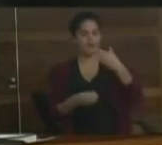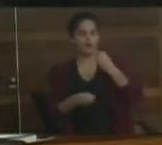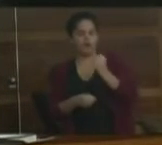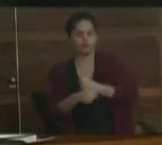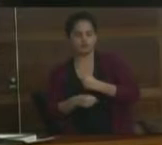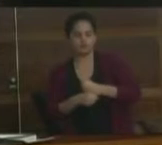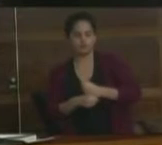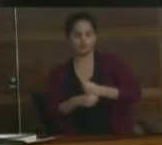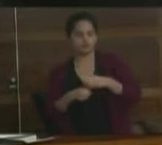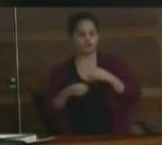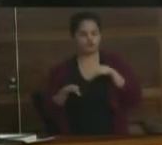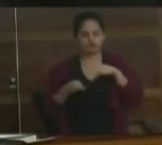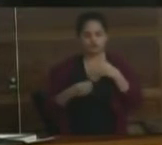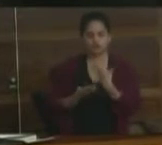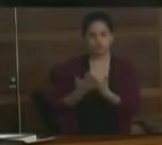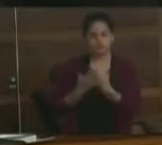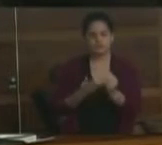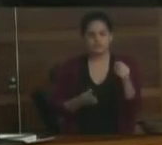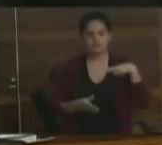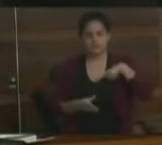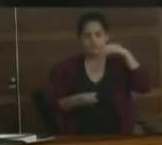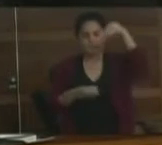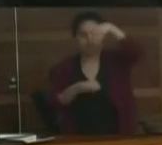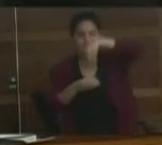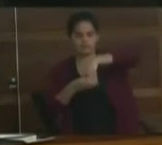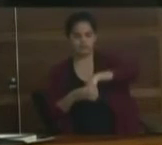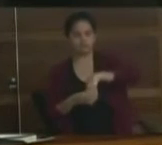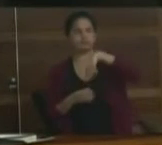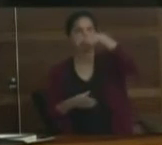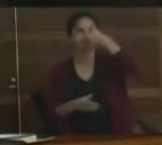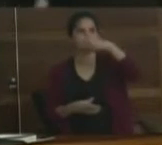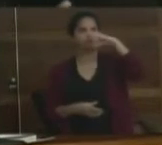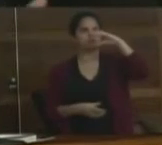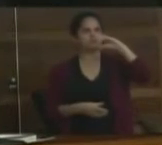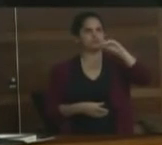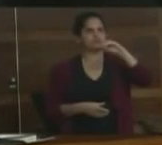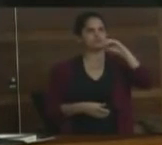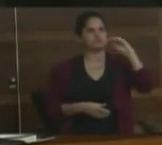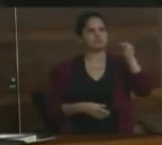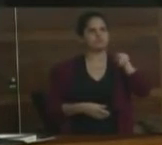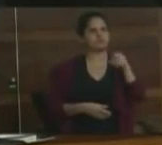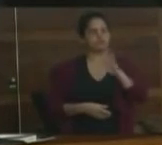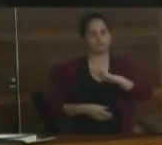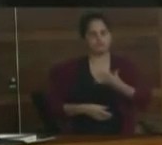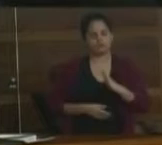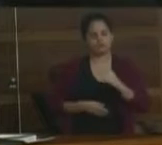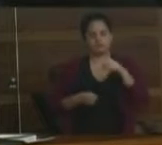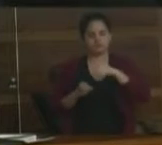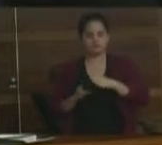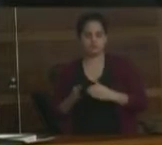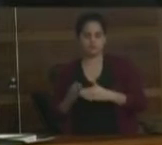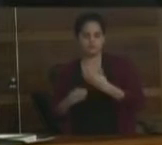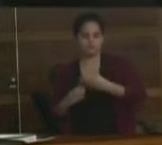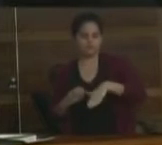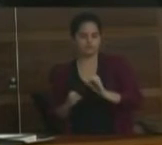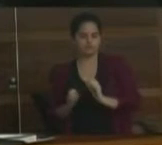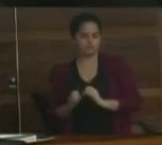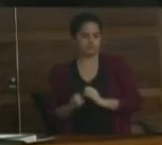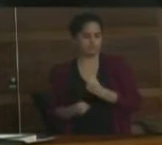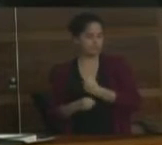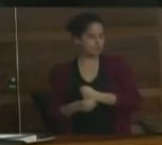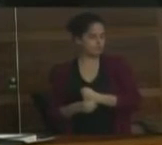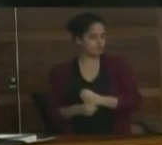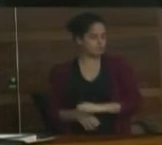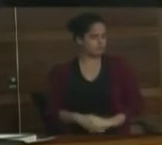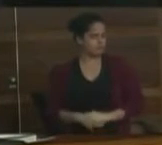da educação está dentro desse desse 200 e poucos milhões que eu só acabou de ver aí então todas as